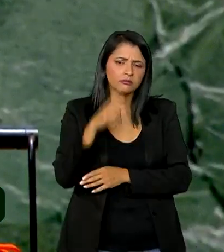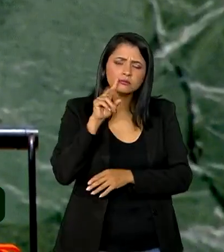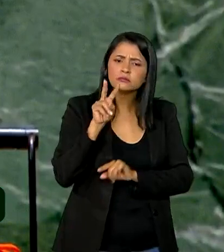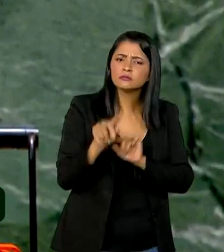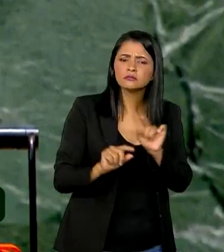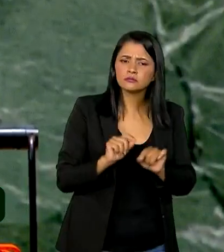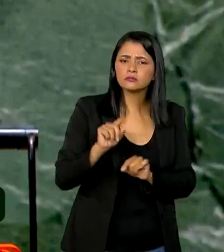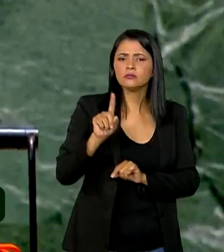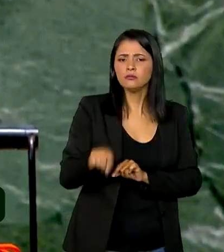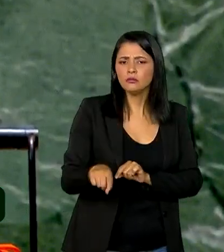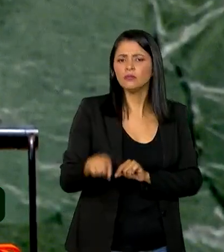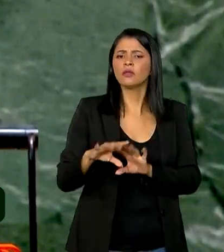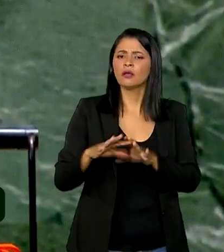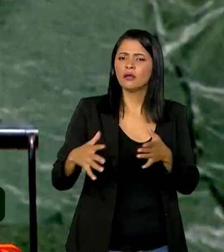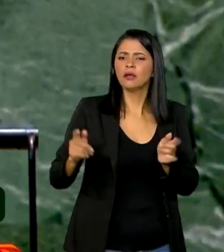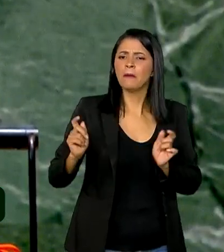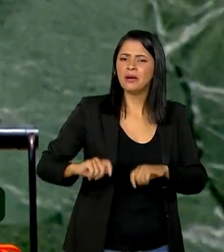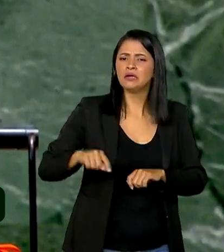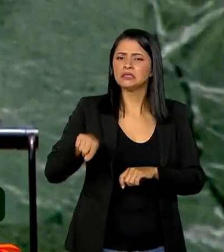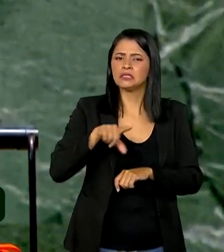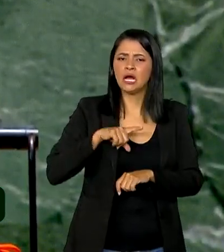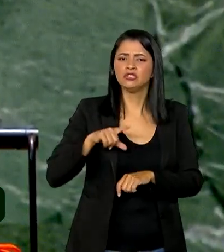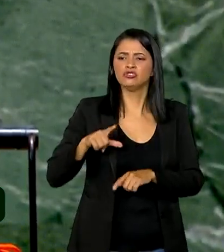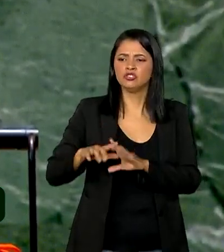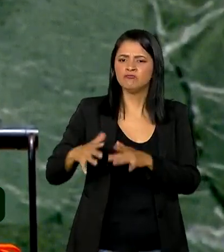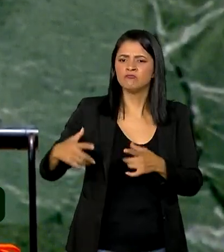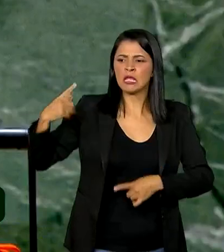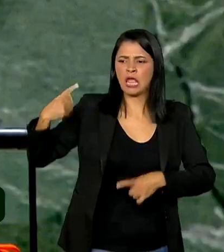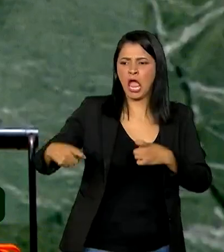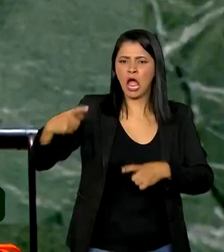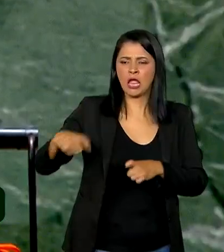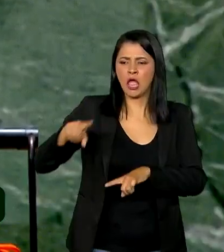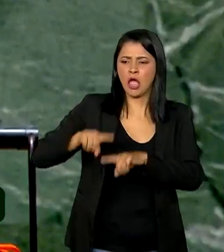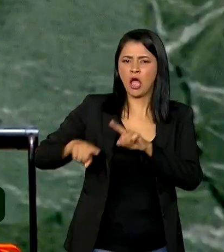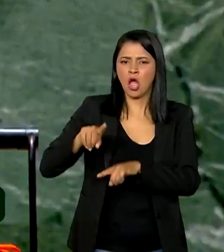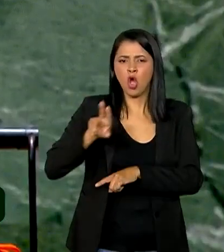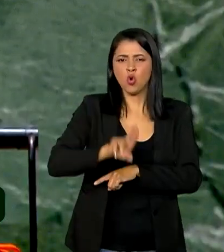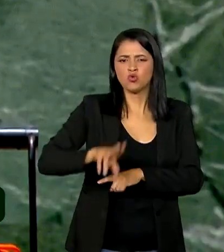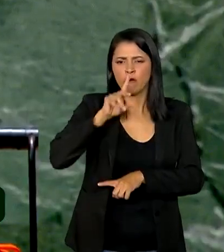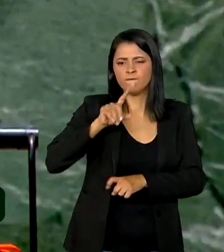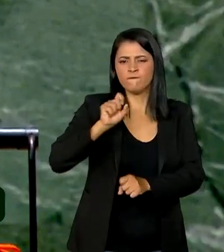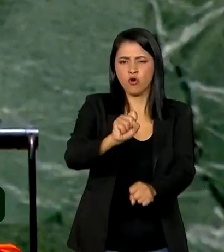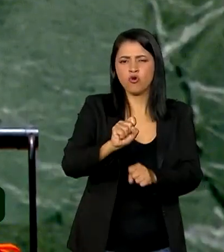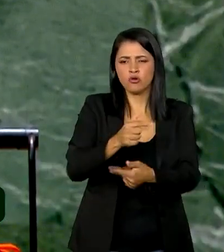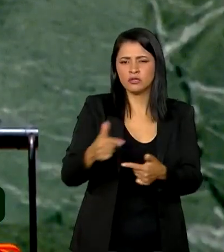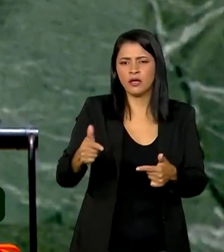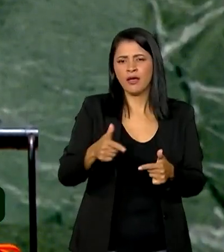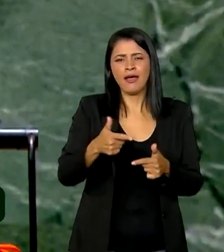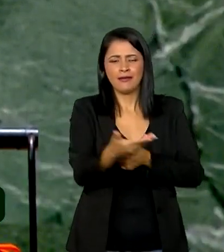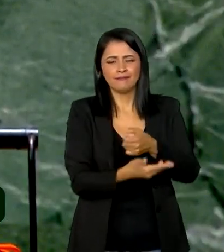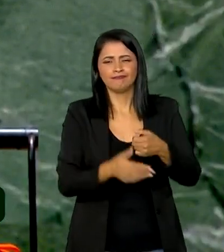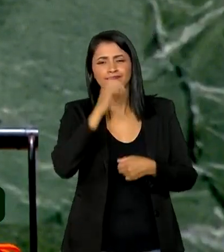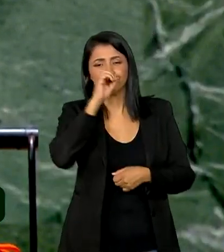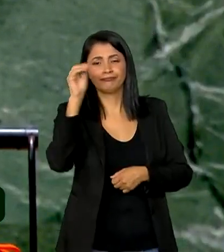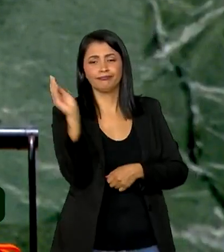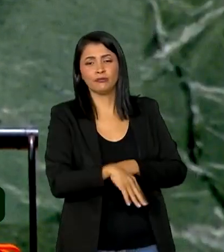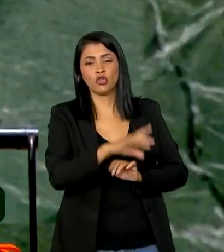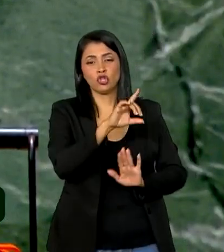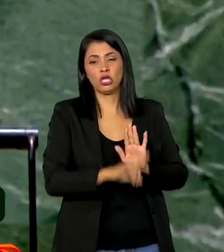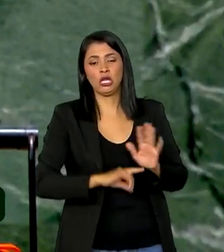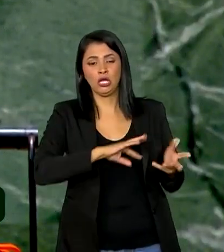o aumento das capacidades bélicas. O uso da força, sem amparo no direito internacional, está